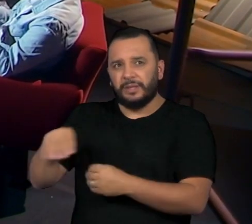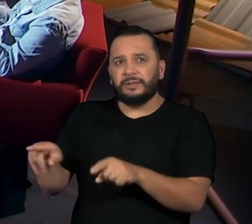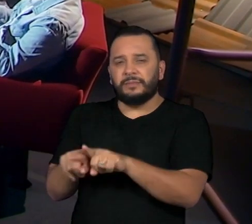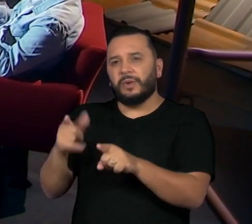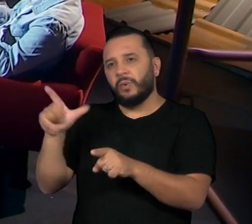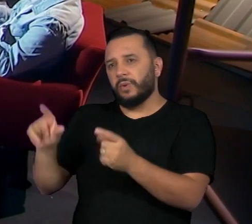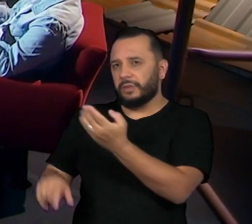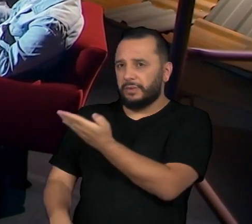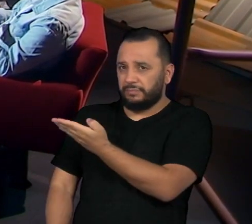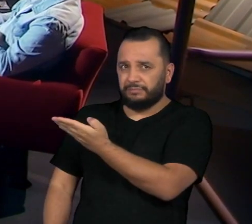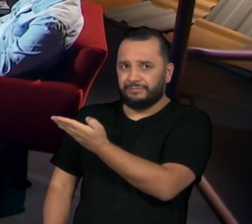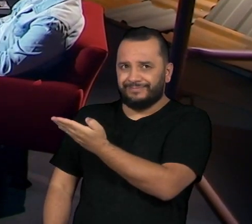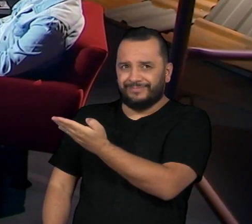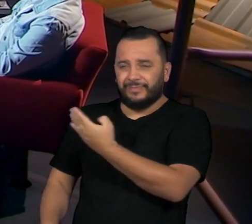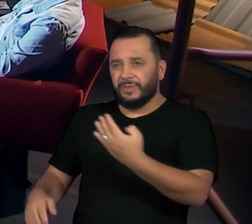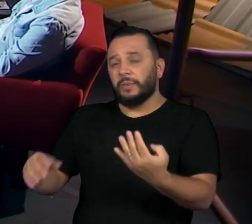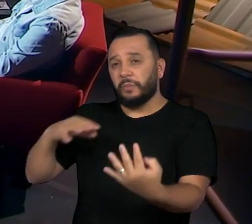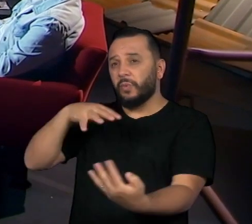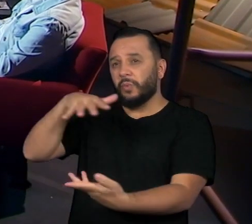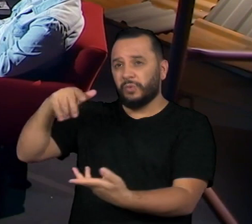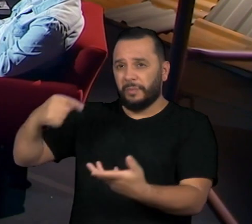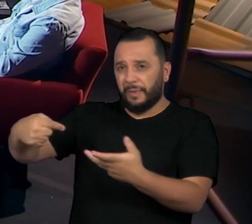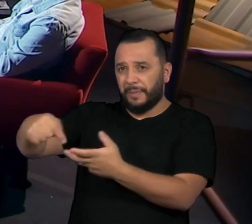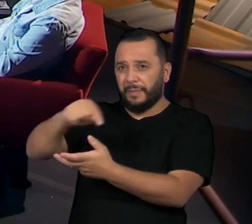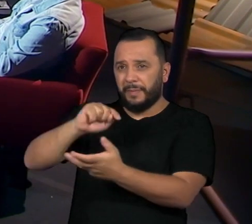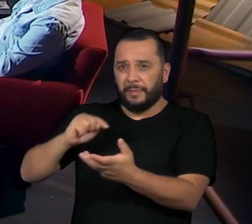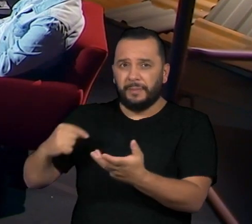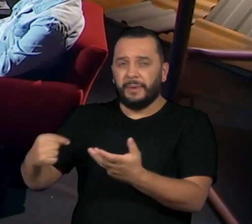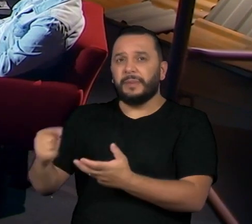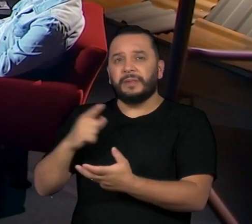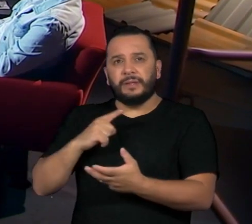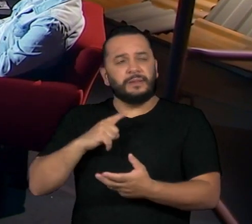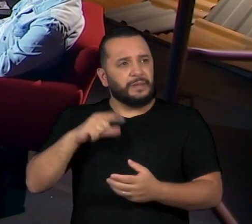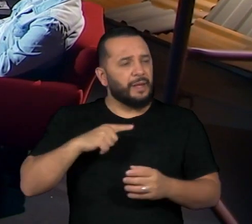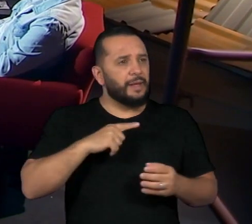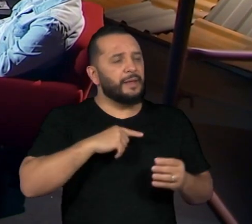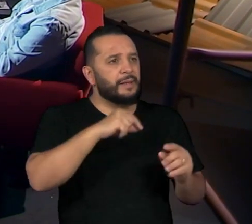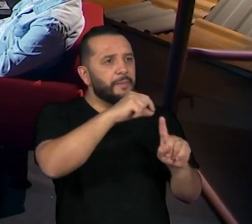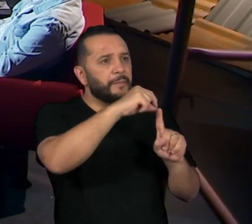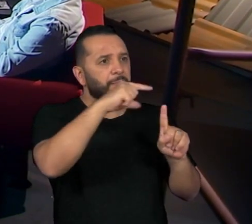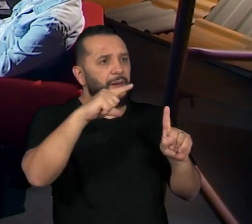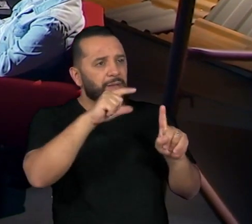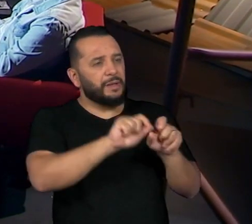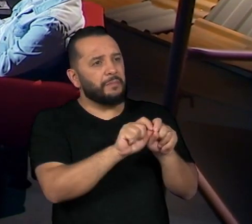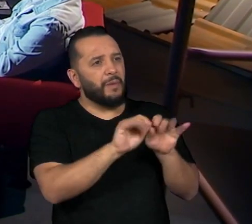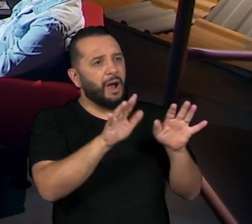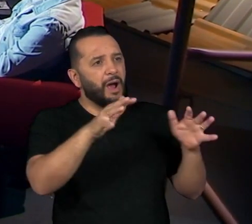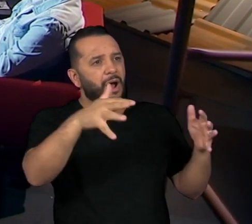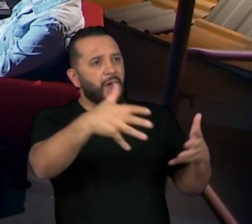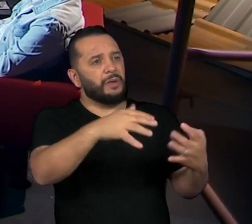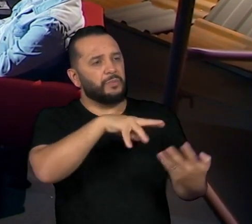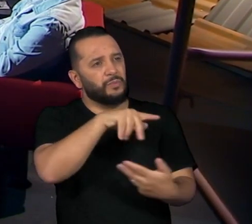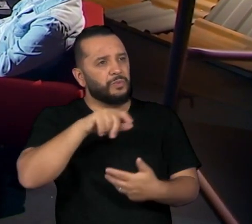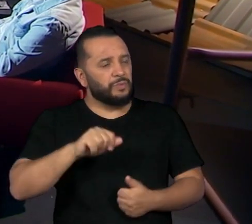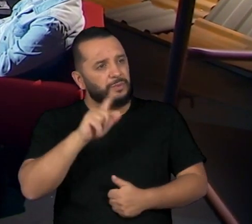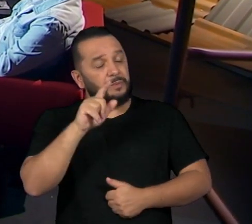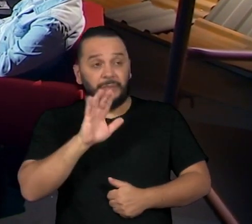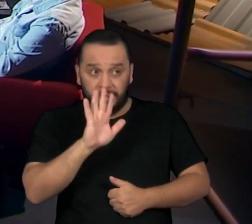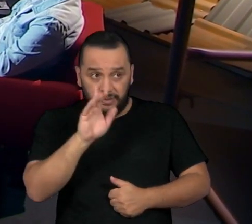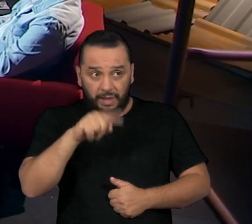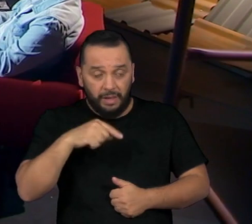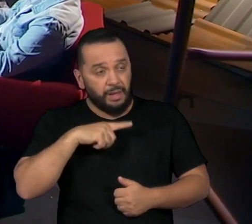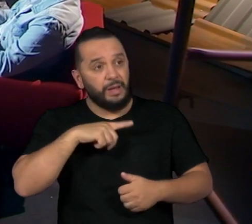não é só no Brasil. No planeta, Essa é uma planta que foi para todo o planeta. Foi para todo o planeta. E era uma planta da América do Sul, né?